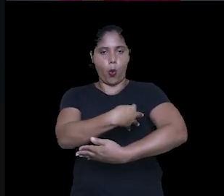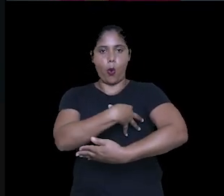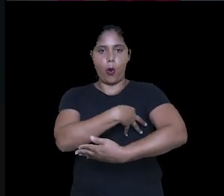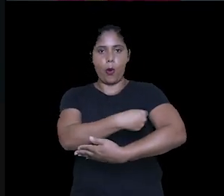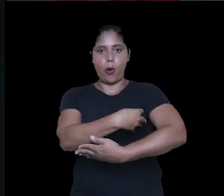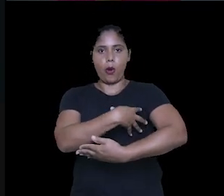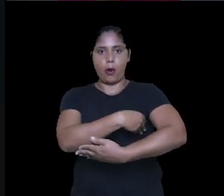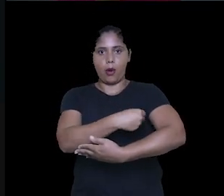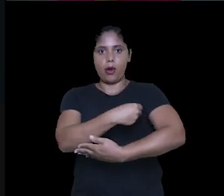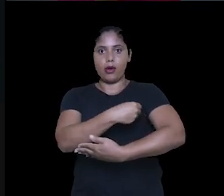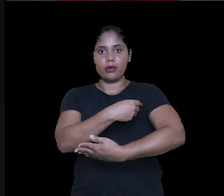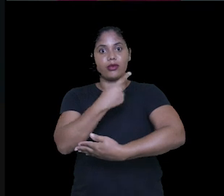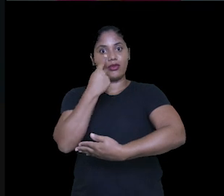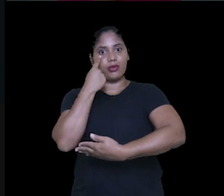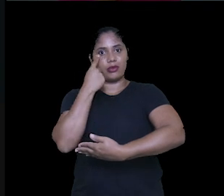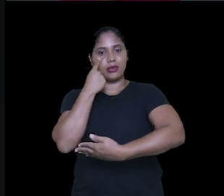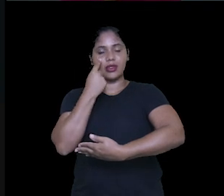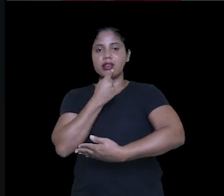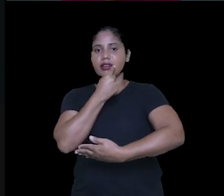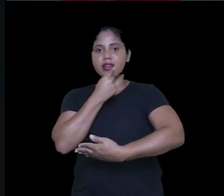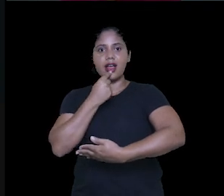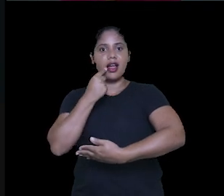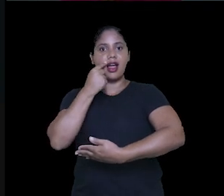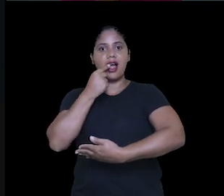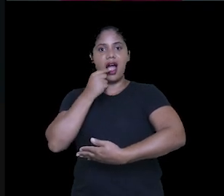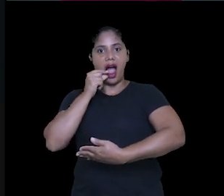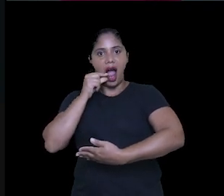pode estar afundado no peito da mãe, assim.